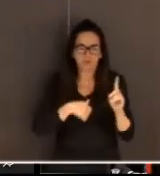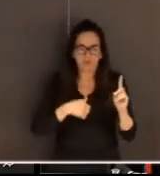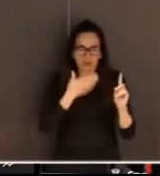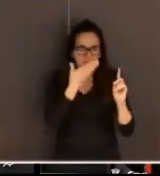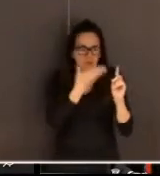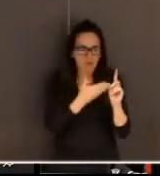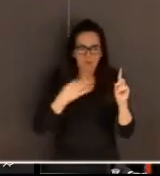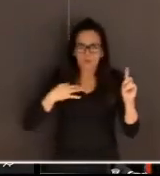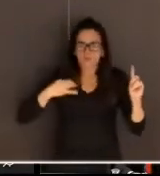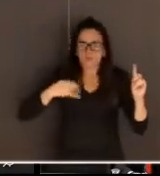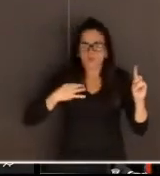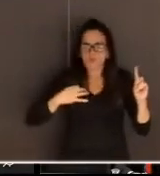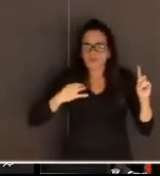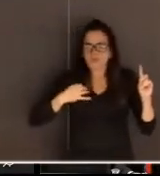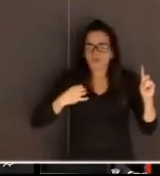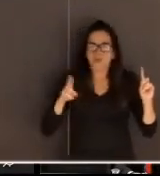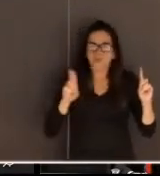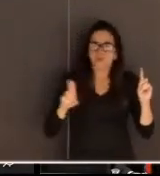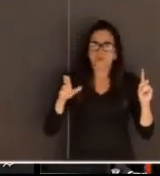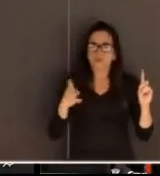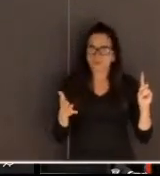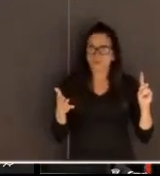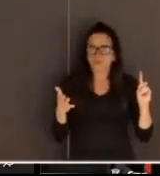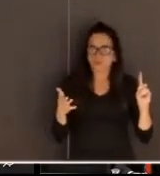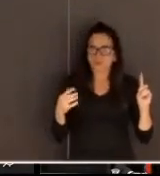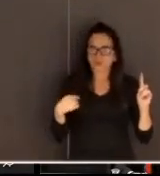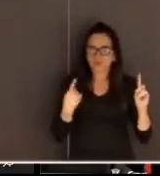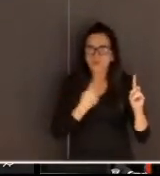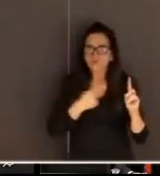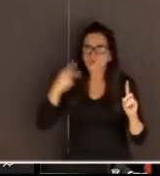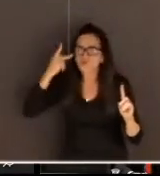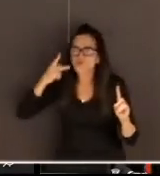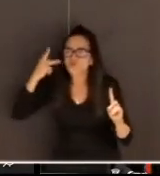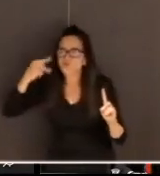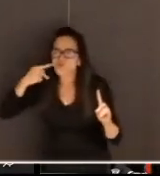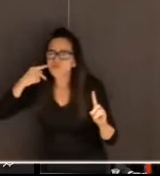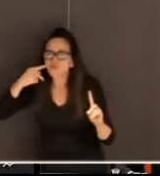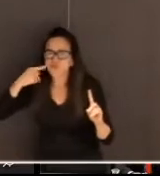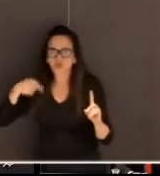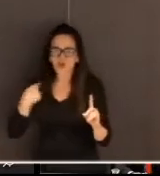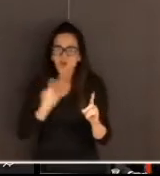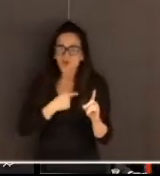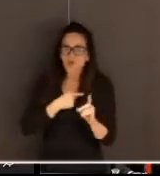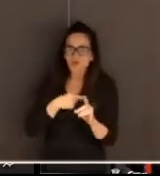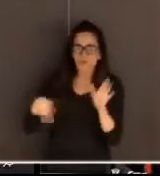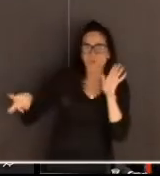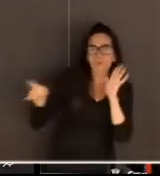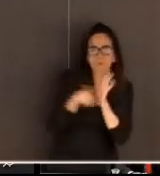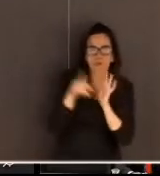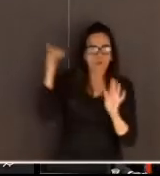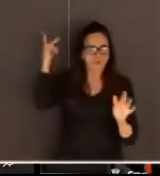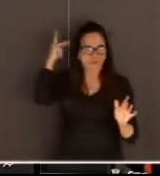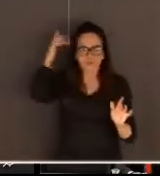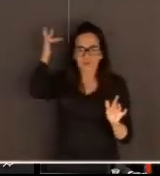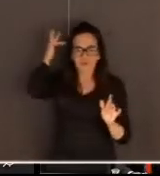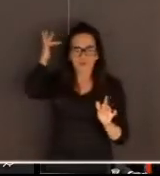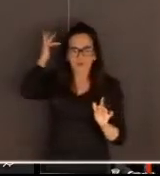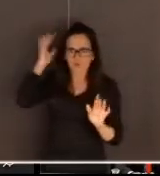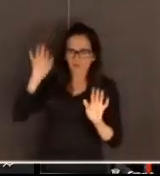questões relacionadas à roupa. Nós somos promotores de justiça, nós não somos estilistas, nós somos promotores de